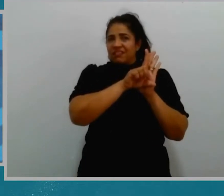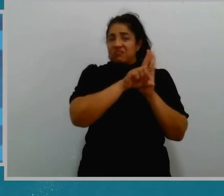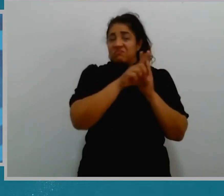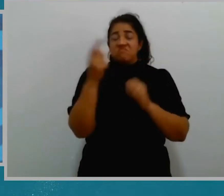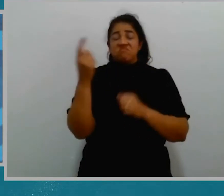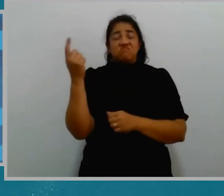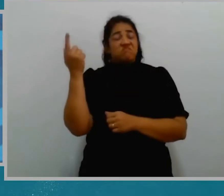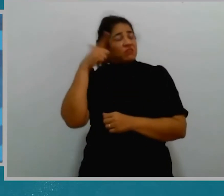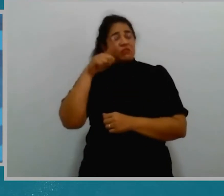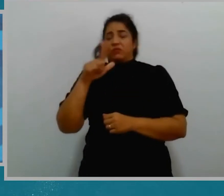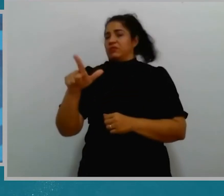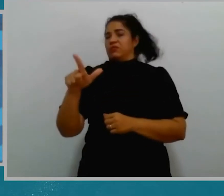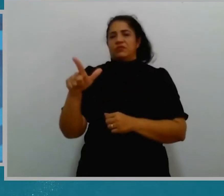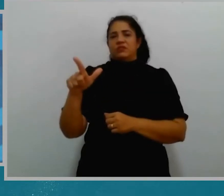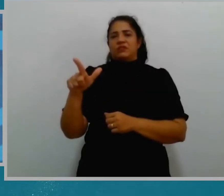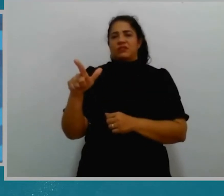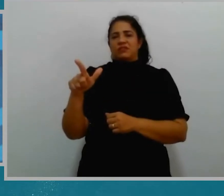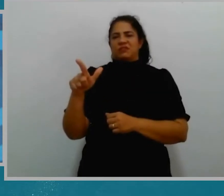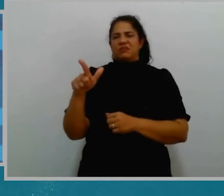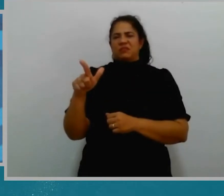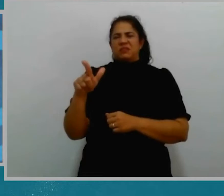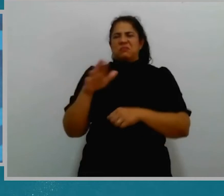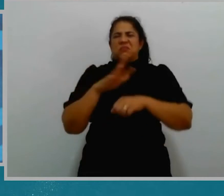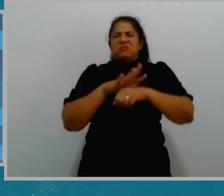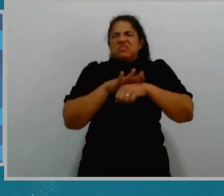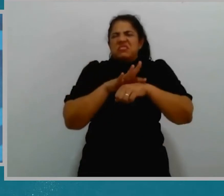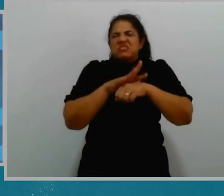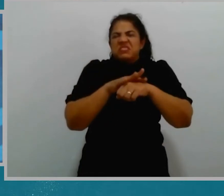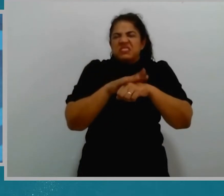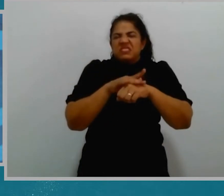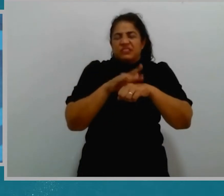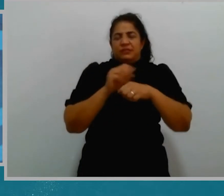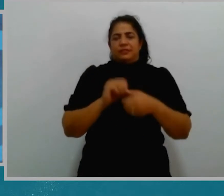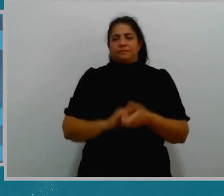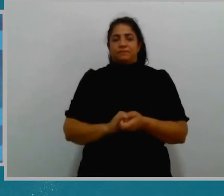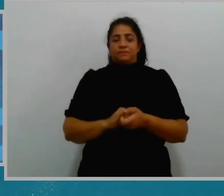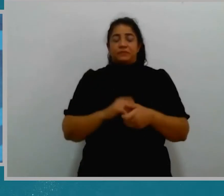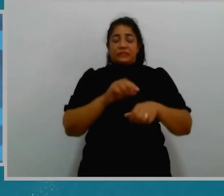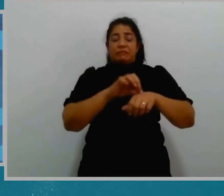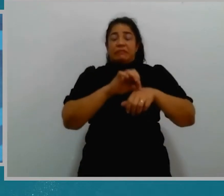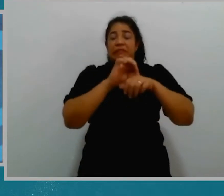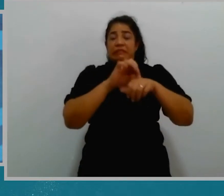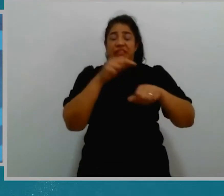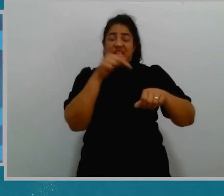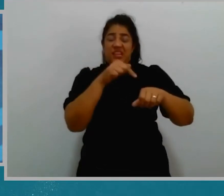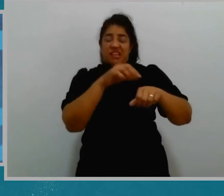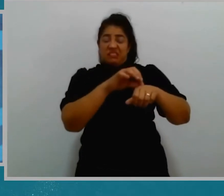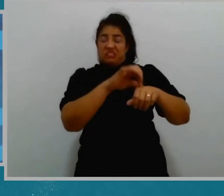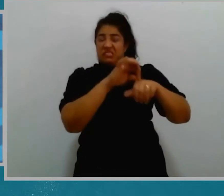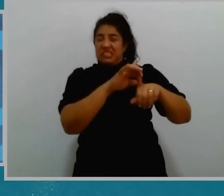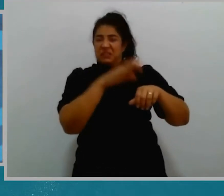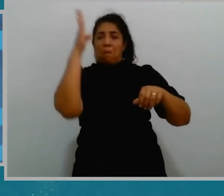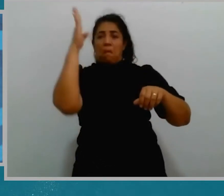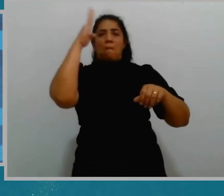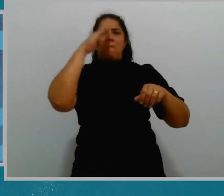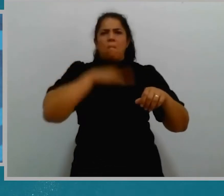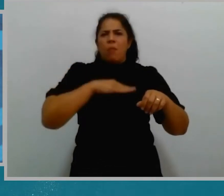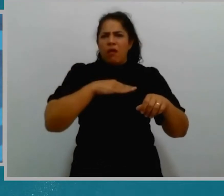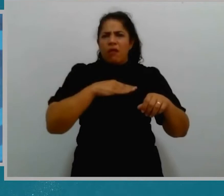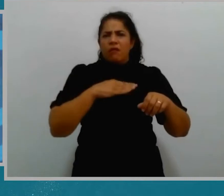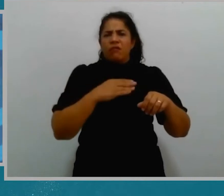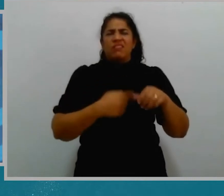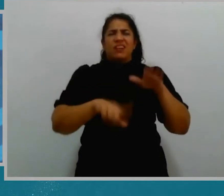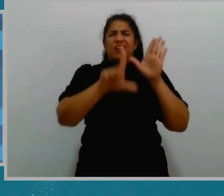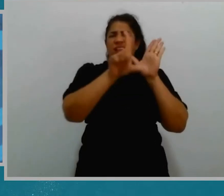enferma pela carne. Irmãos, essa carne é tão terrível, nem a lei que Deus mandou no